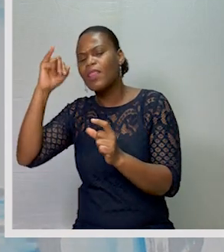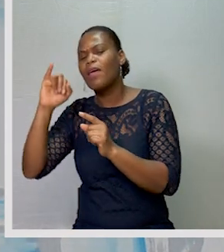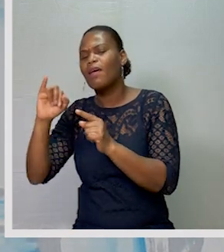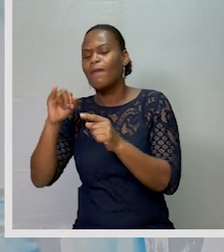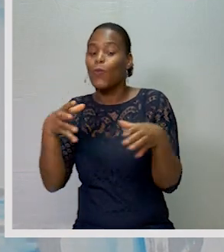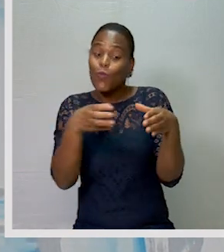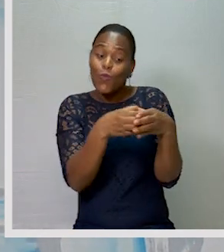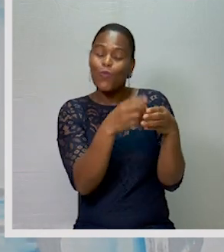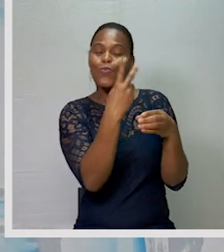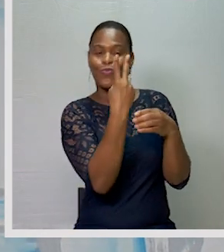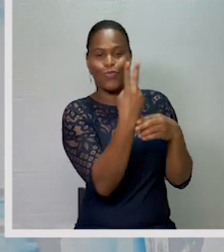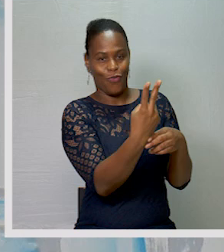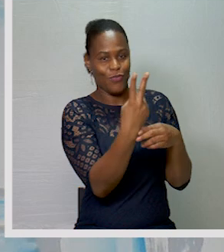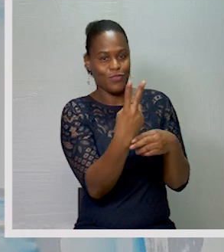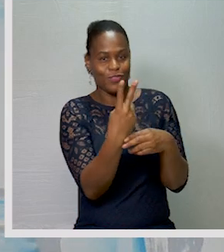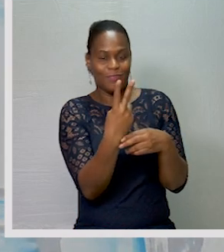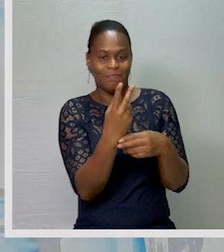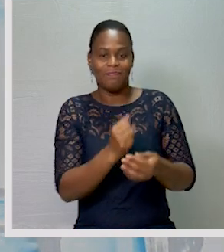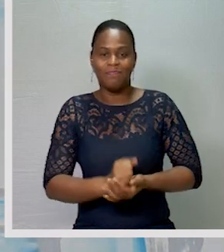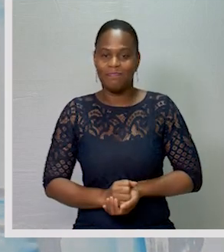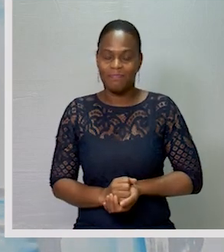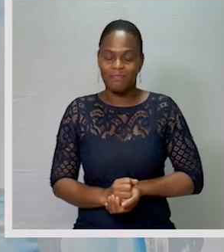isto em mente. Grupo de 2.